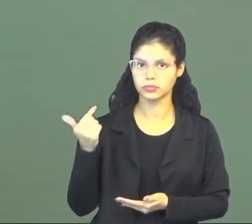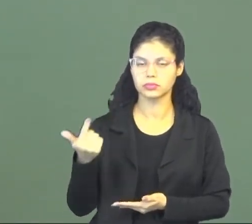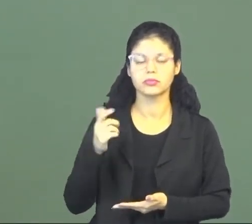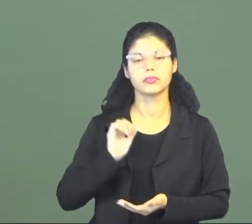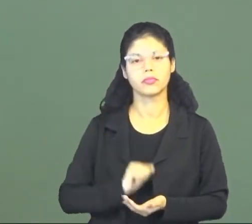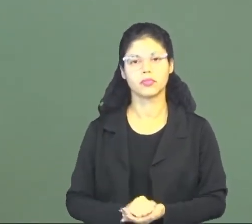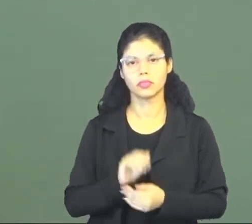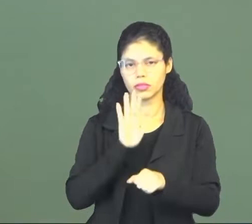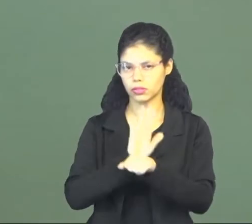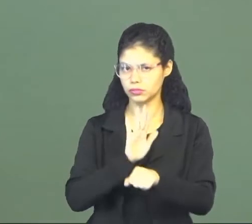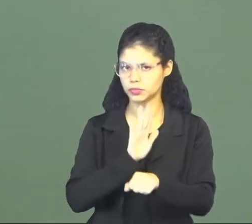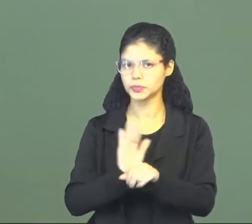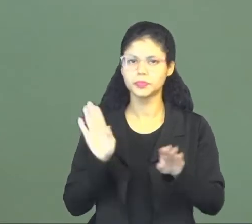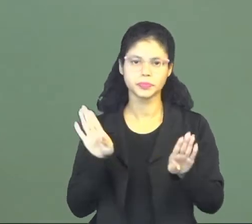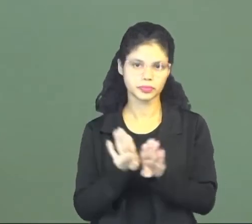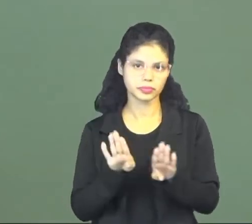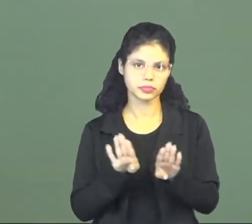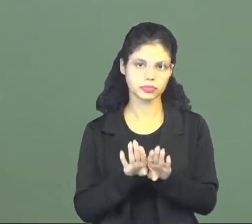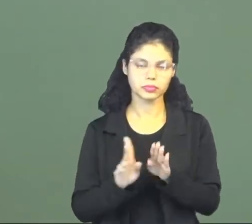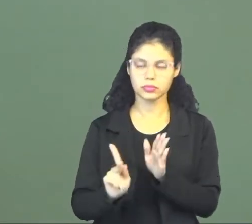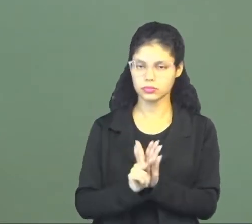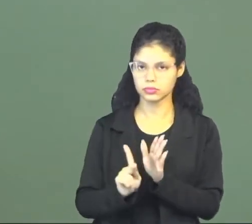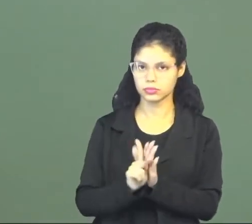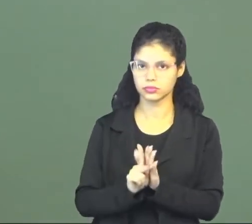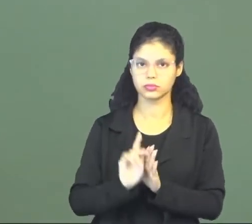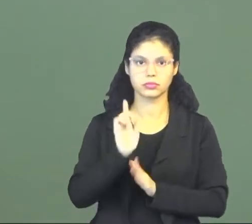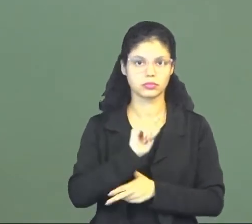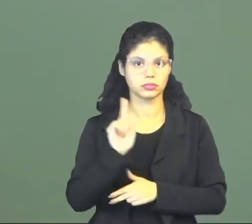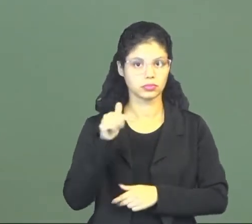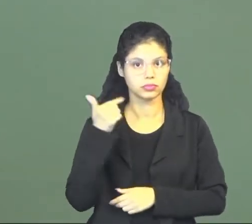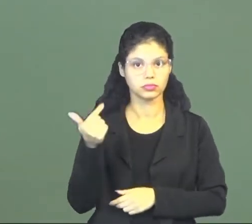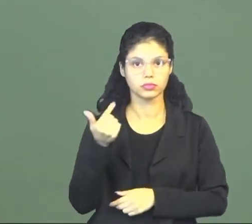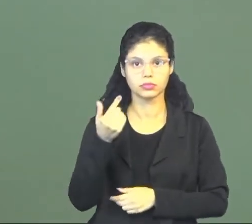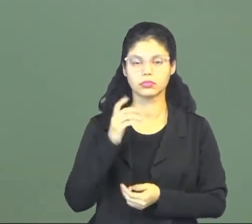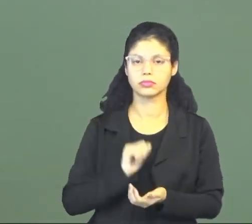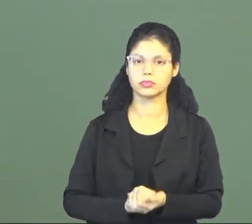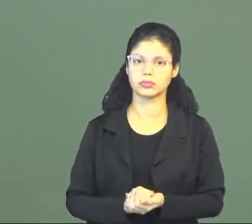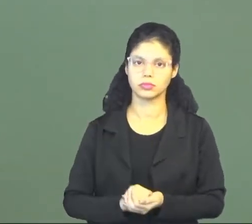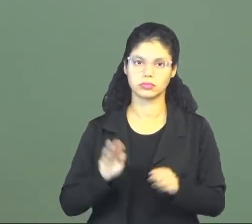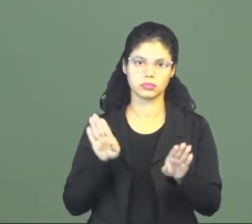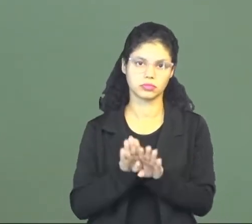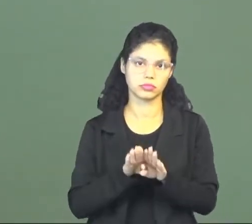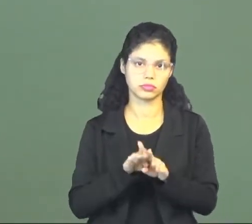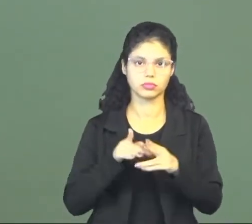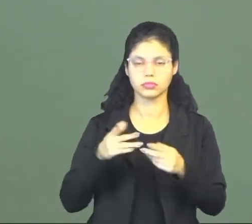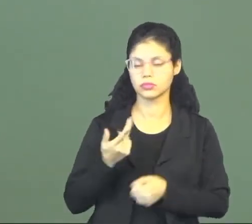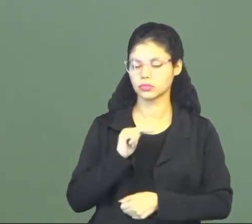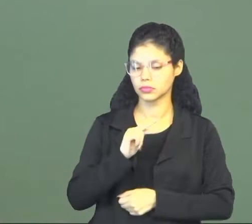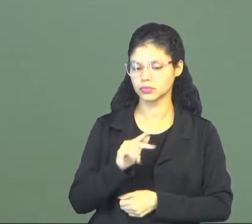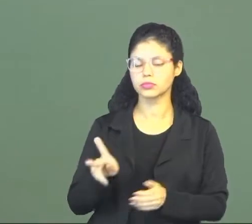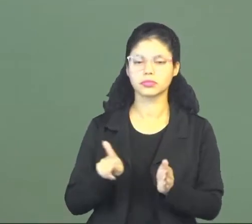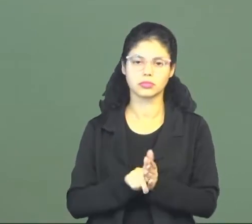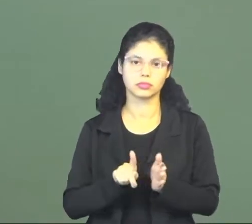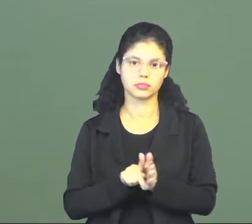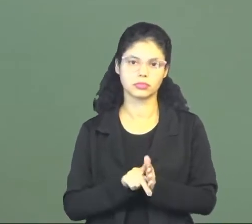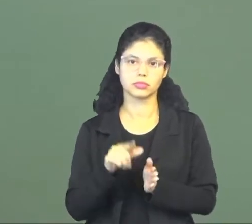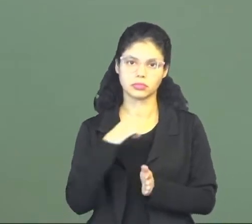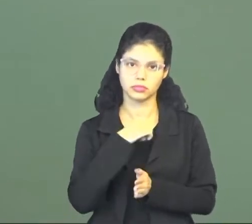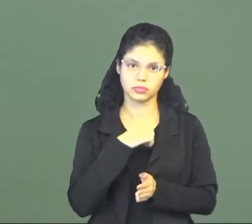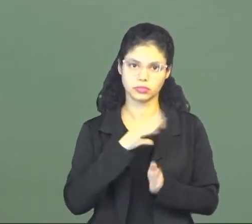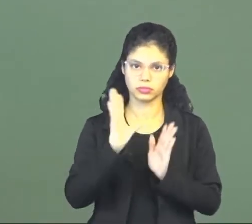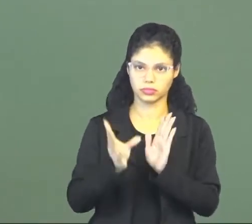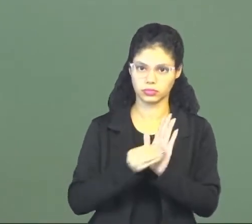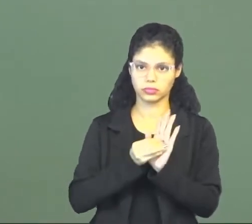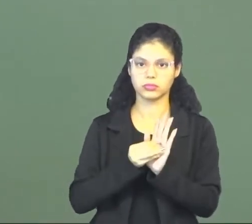outros que ajudaram a que eles mesmos tivessem outras ideias. Os irmãos Lumière,